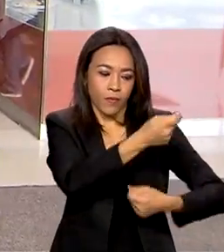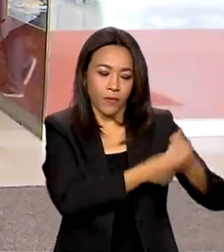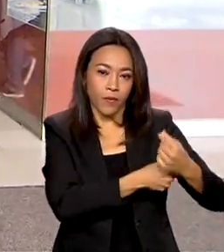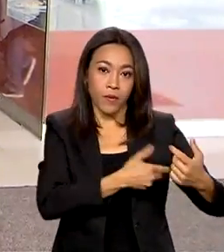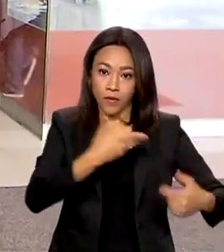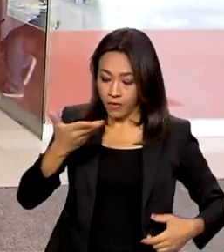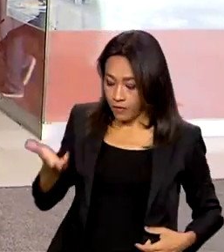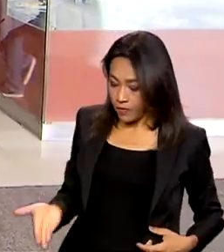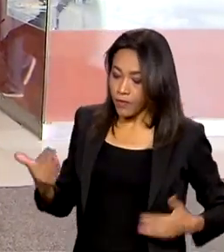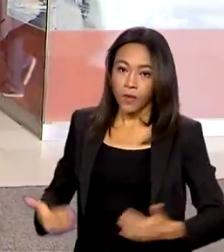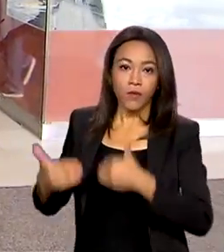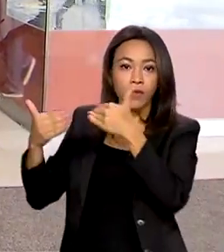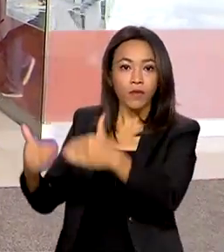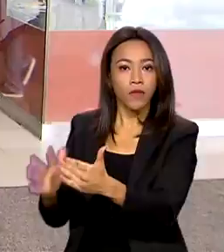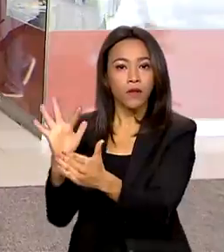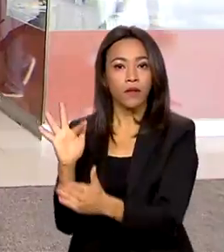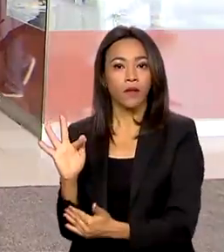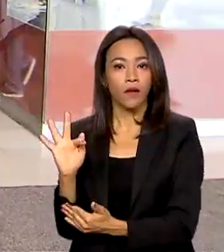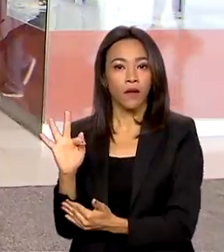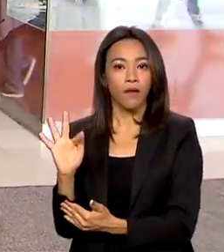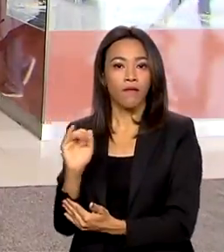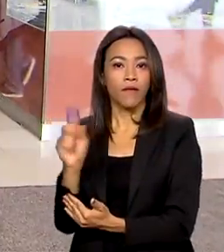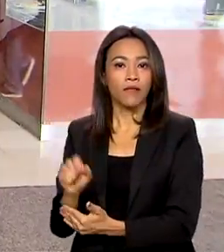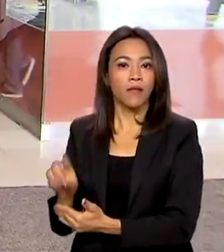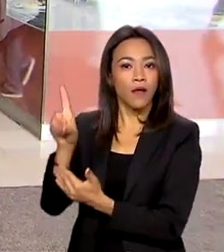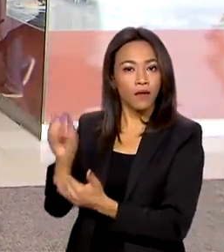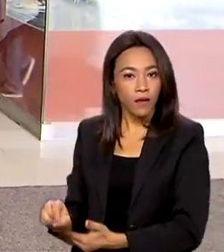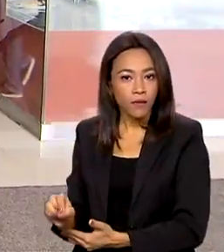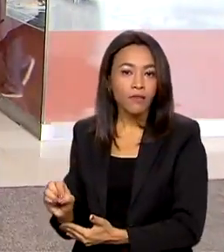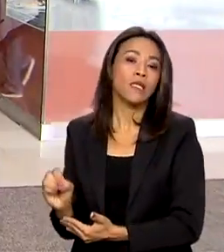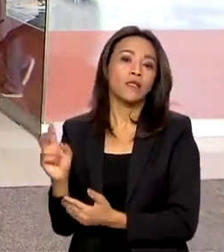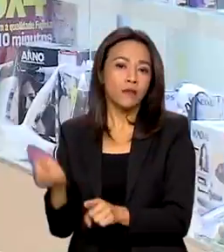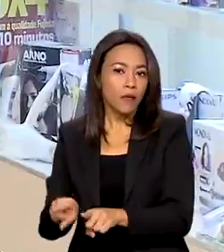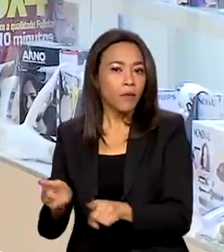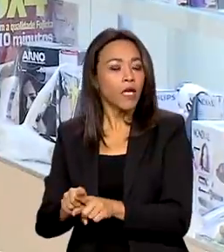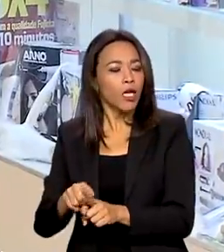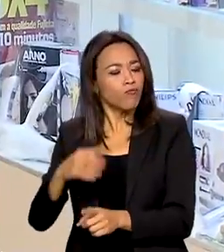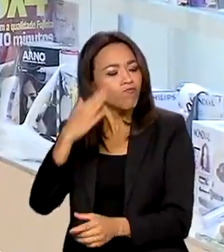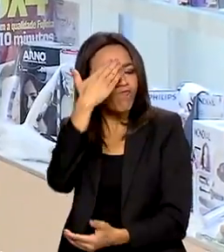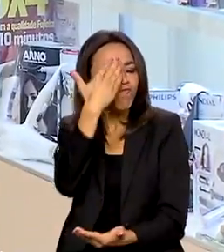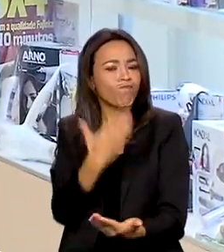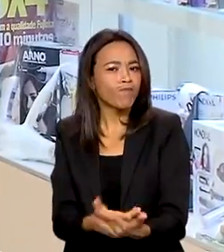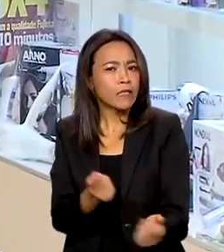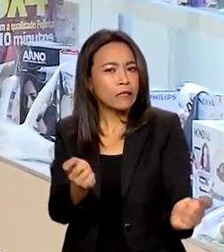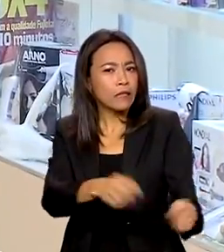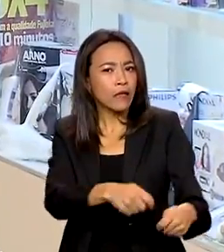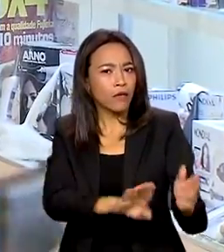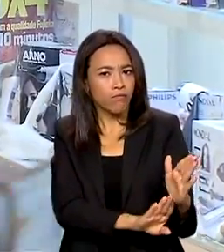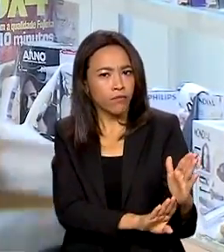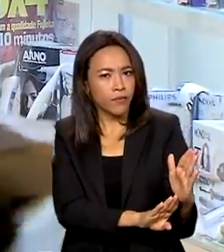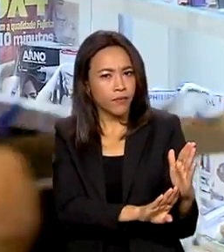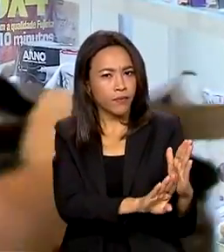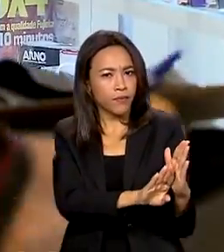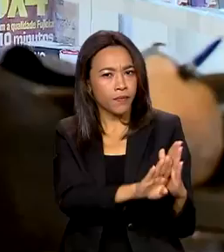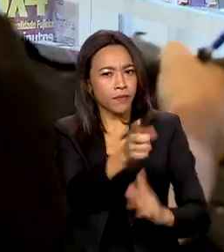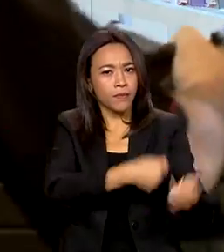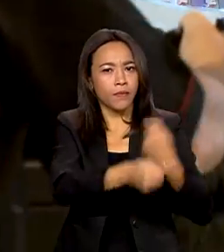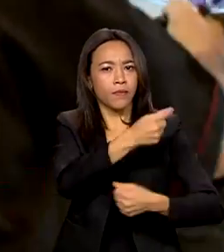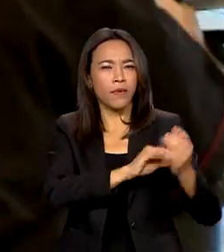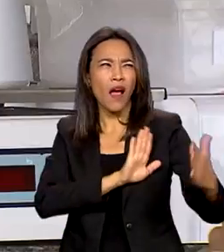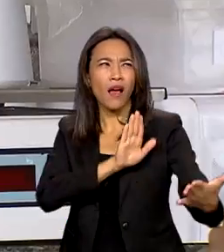o ministério da fazenda também aposta numa elevação maior da atividade econômica até o fim de